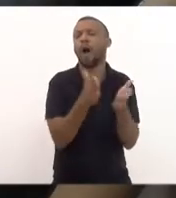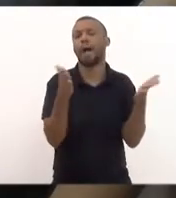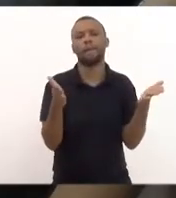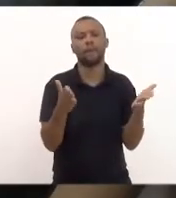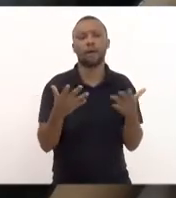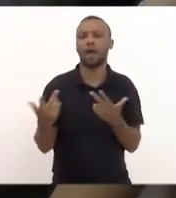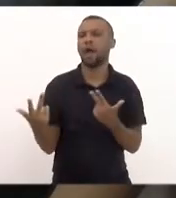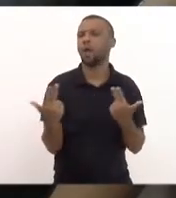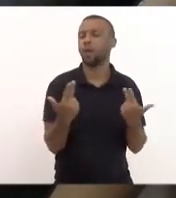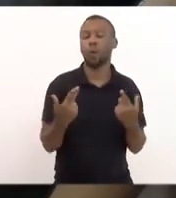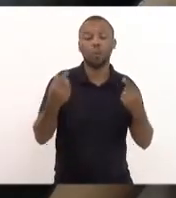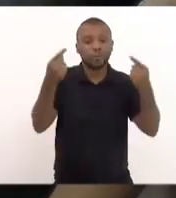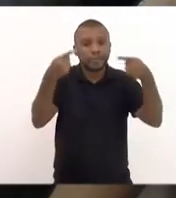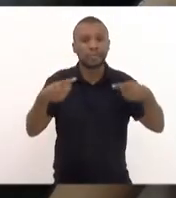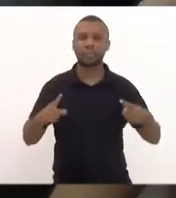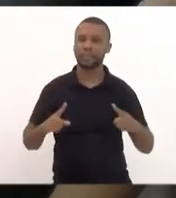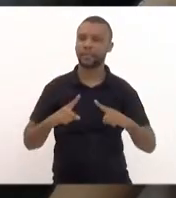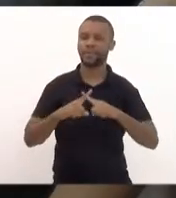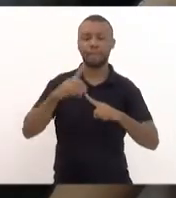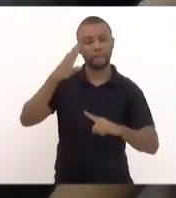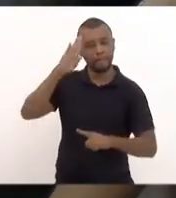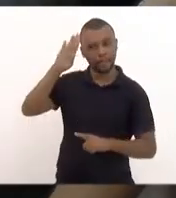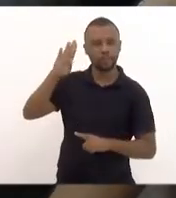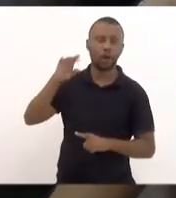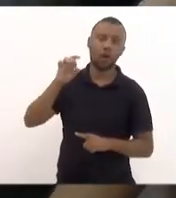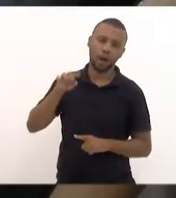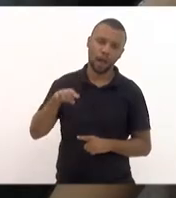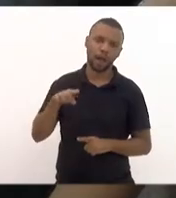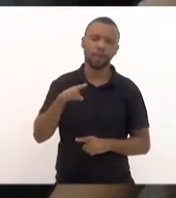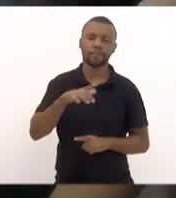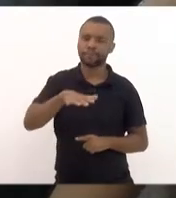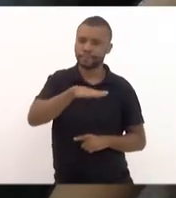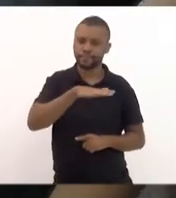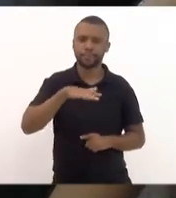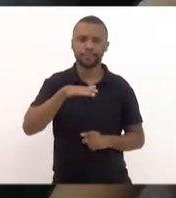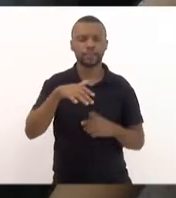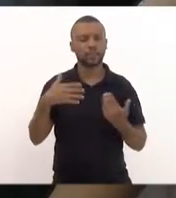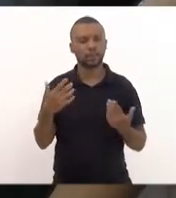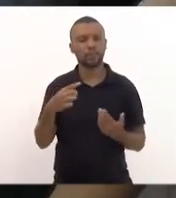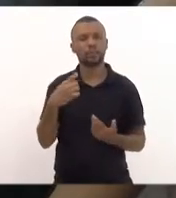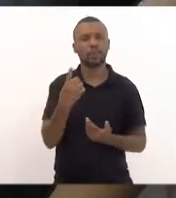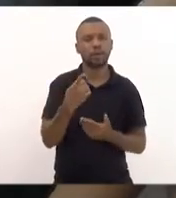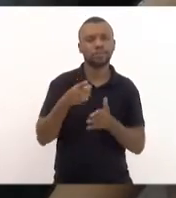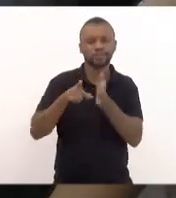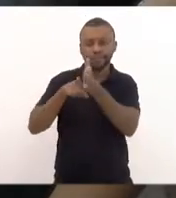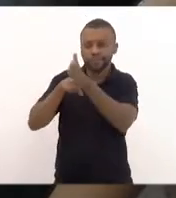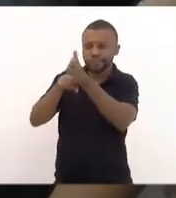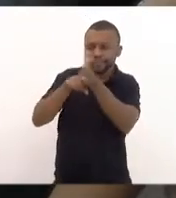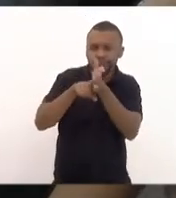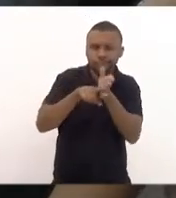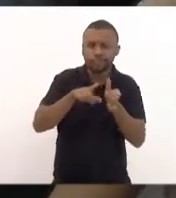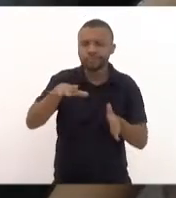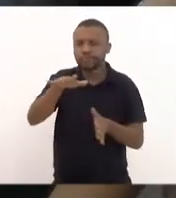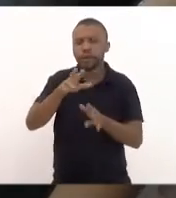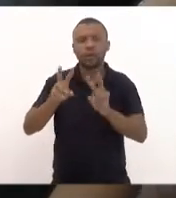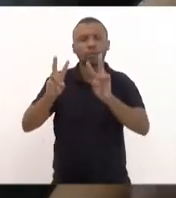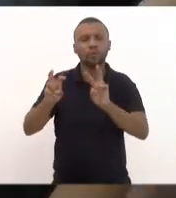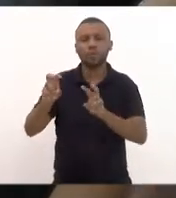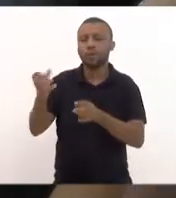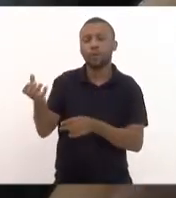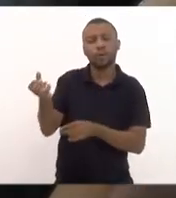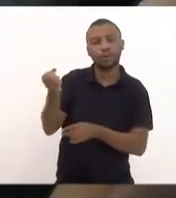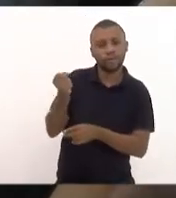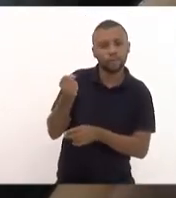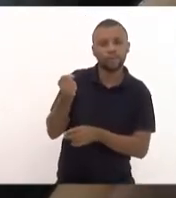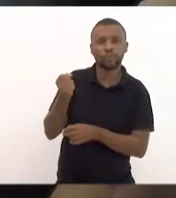maior desafio é a periferia metropolitana. E agora rodamos aí o estado aí com a discussão do Fundo Soberano, parece que agora está resolvido,